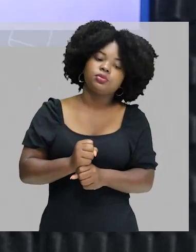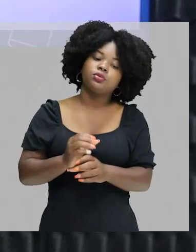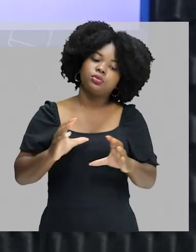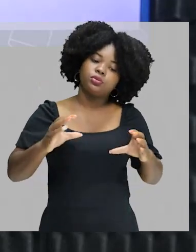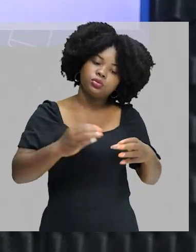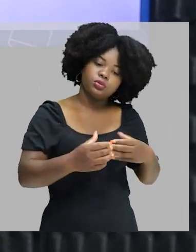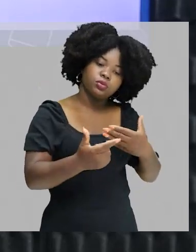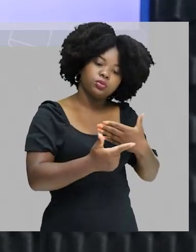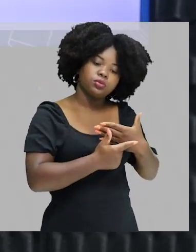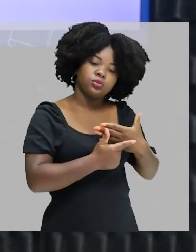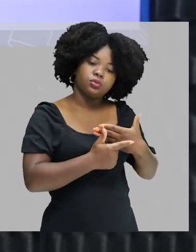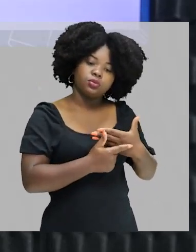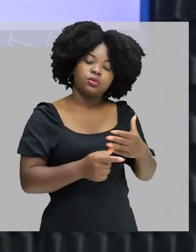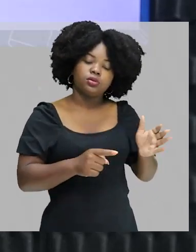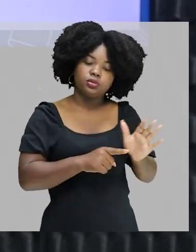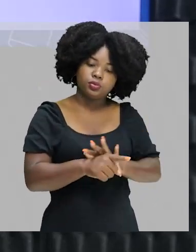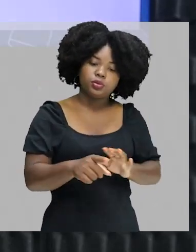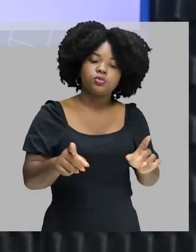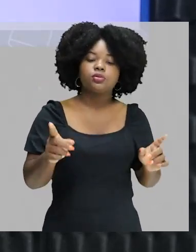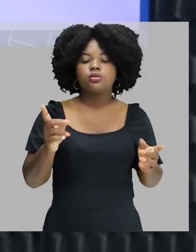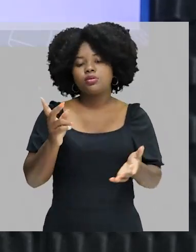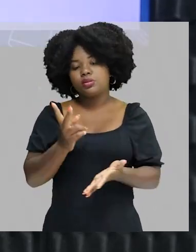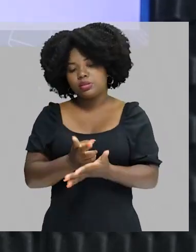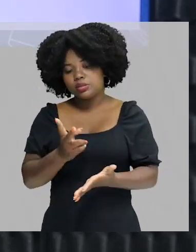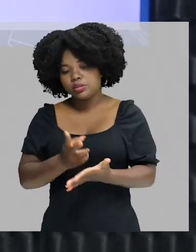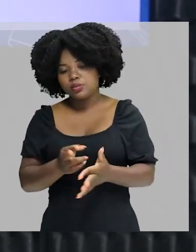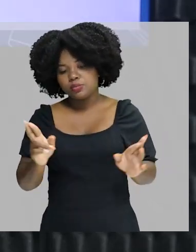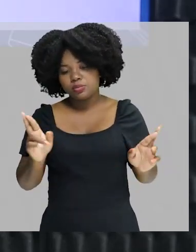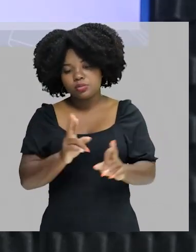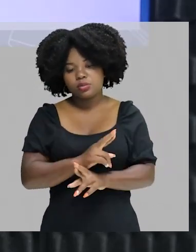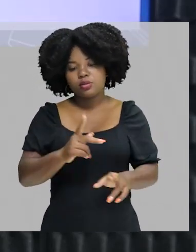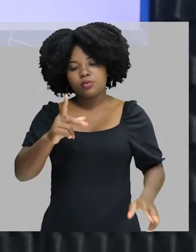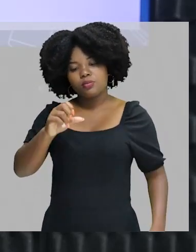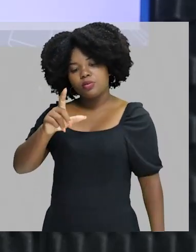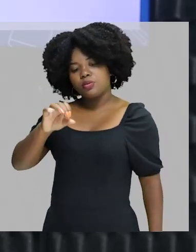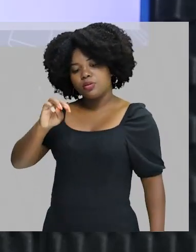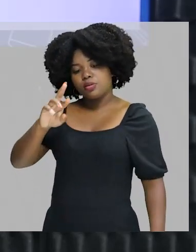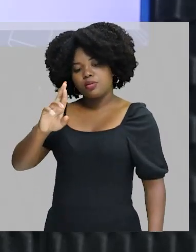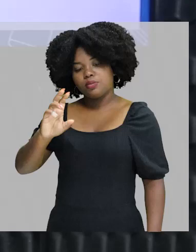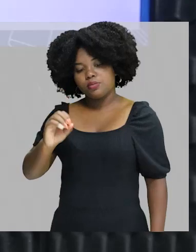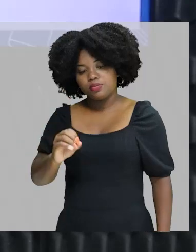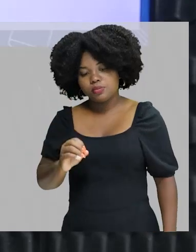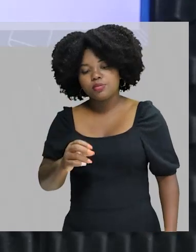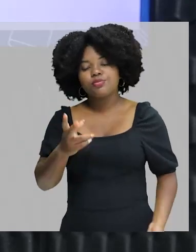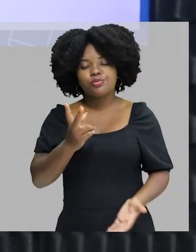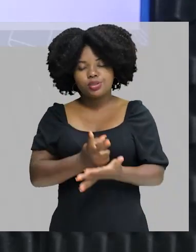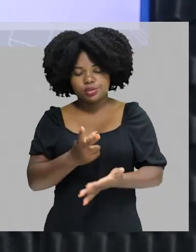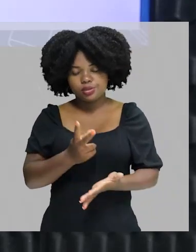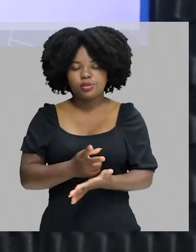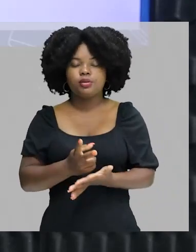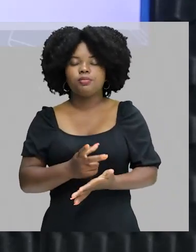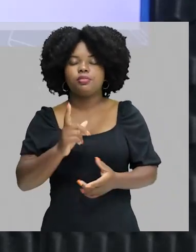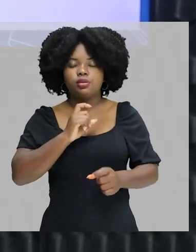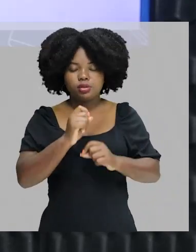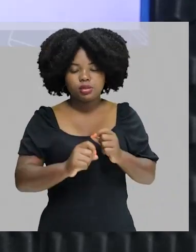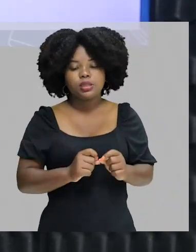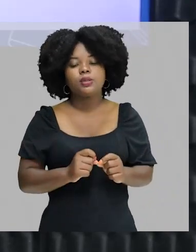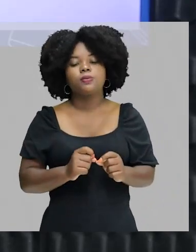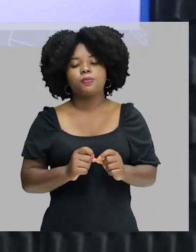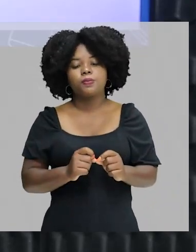grupos funcionais. As questões referentes aos polímeros, elas vão muito para esse lado, turminha, para